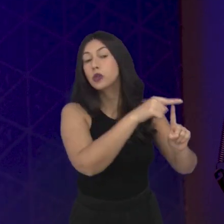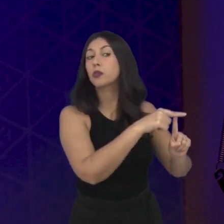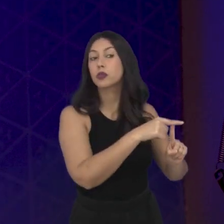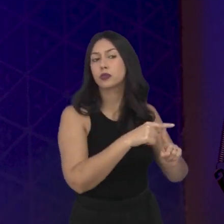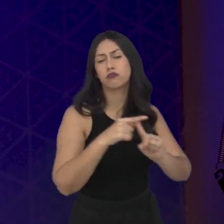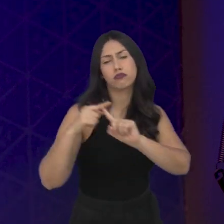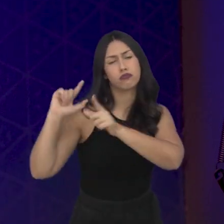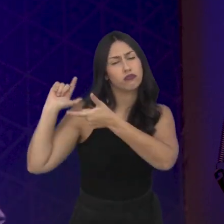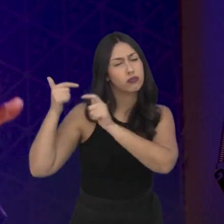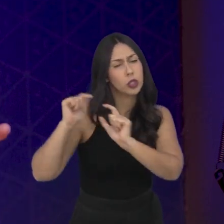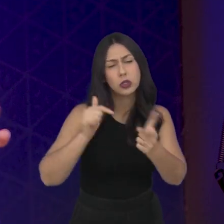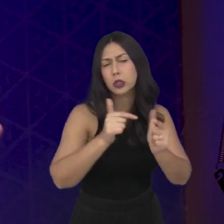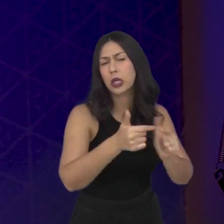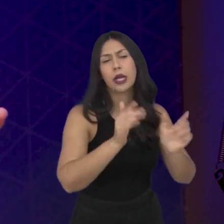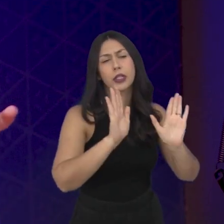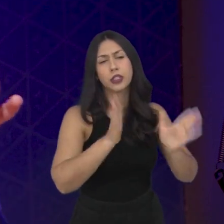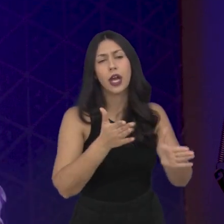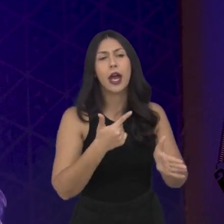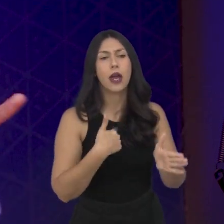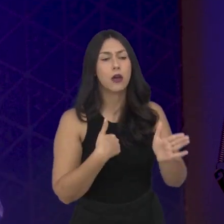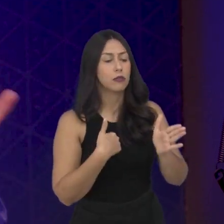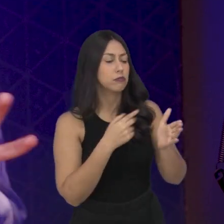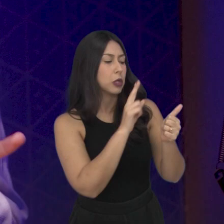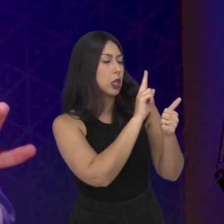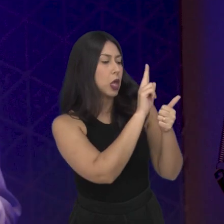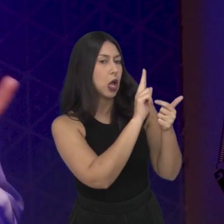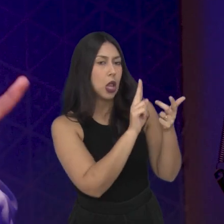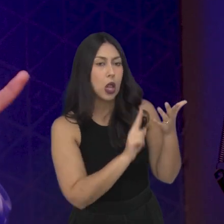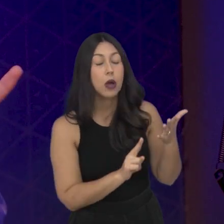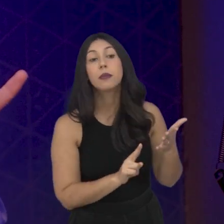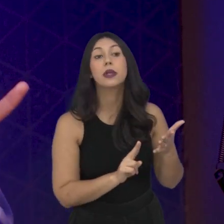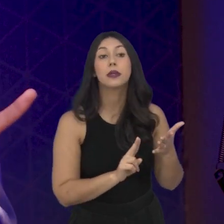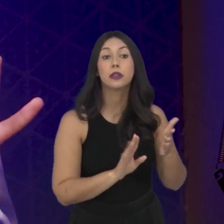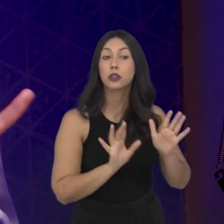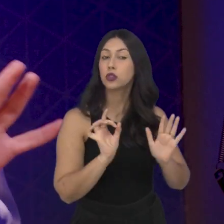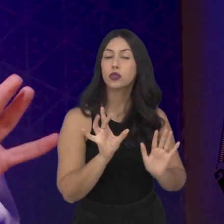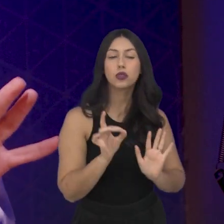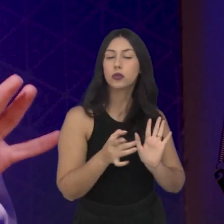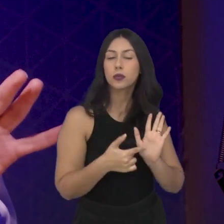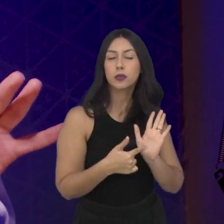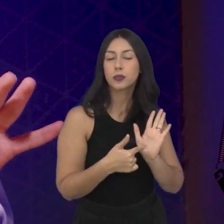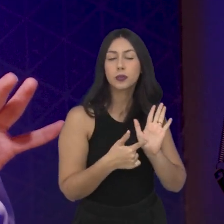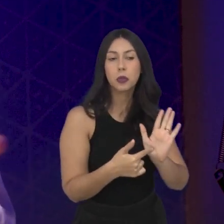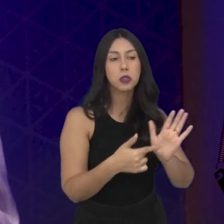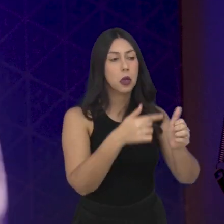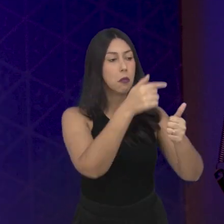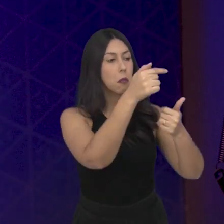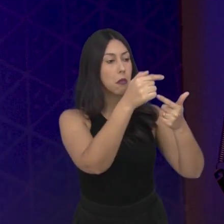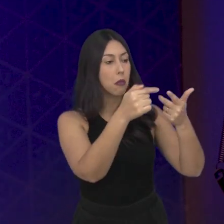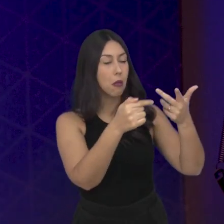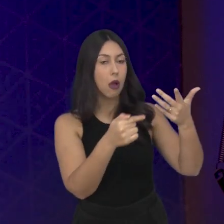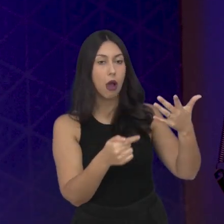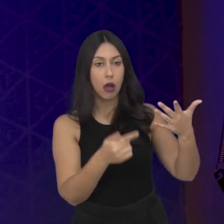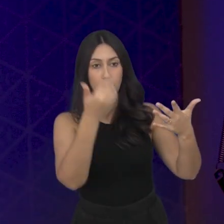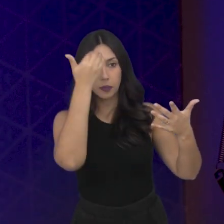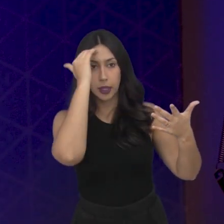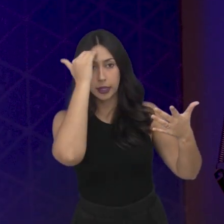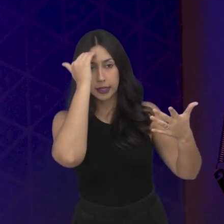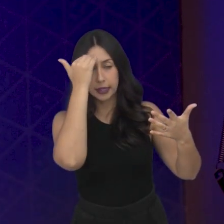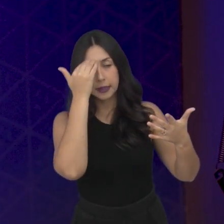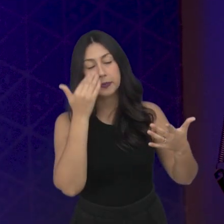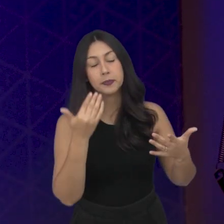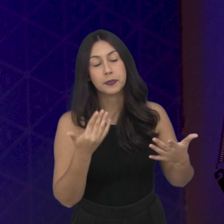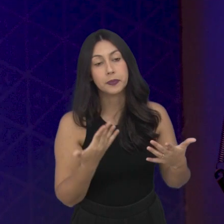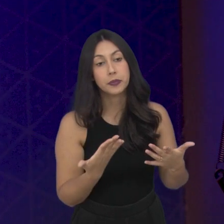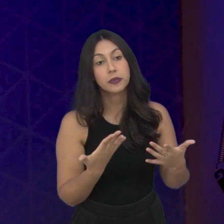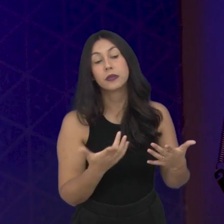clássicos, então são outras coisas. Eu até tinha anotado o nome, a gente não vai entrar muito nesse assunto, mas só para vocês terem uma noção, deixa